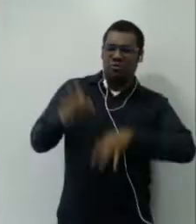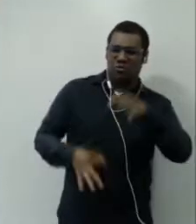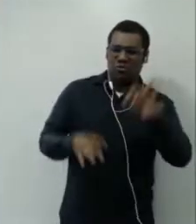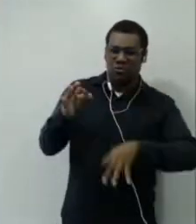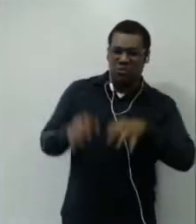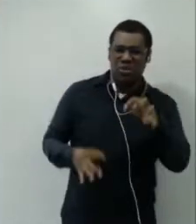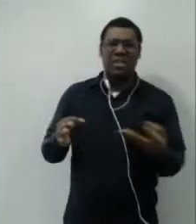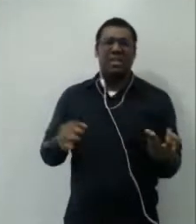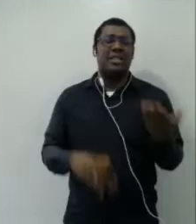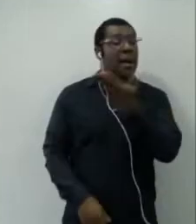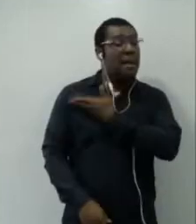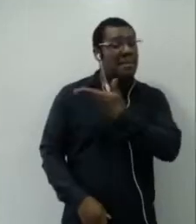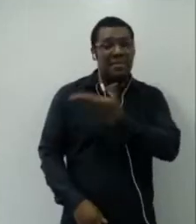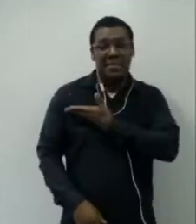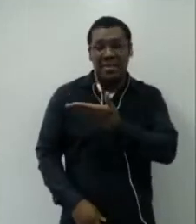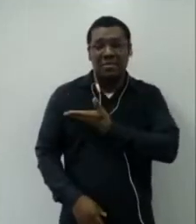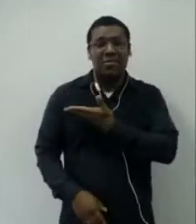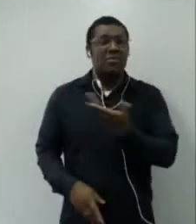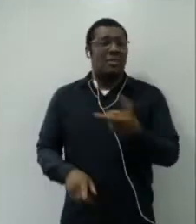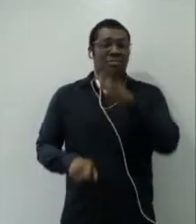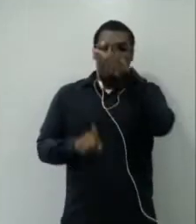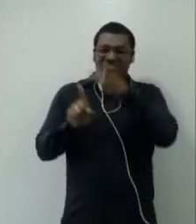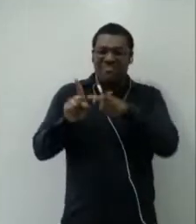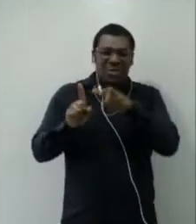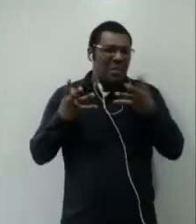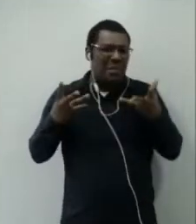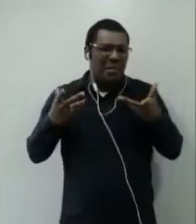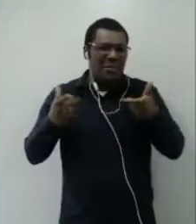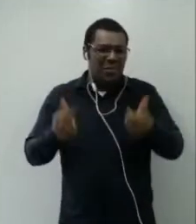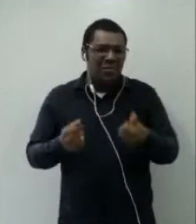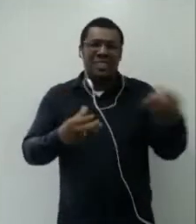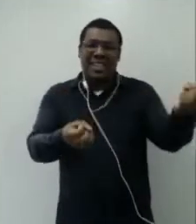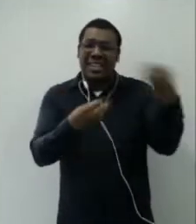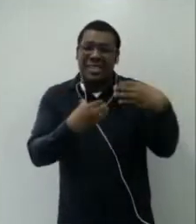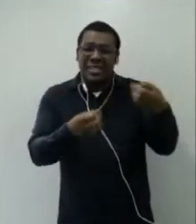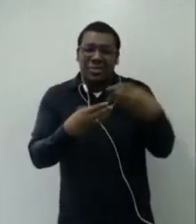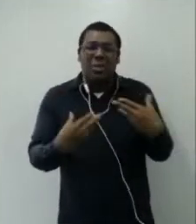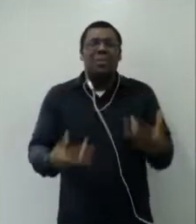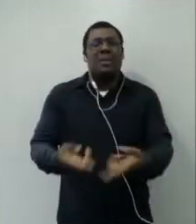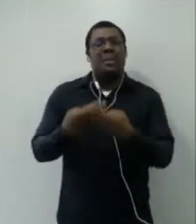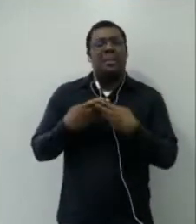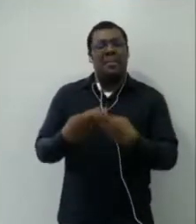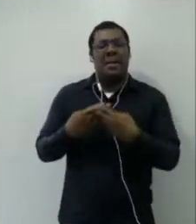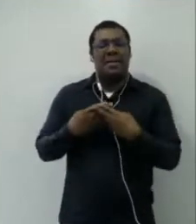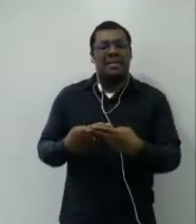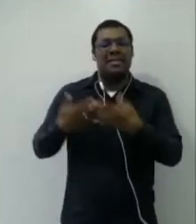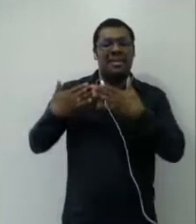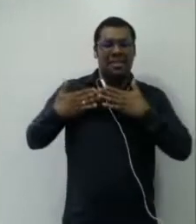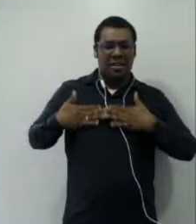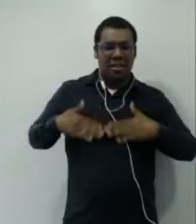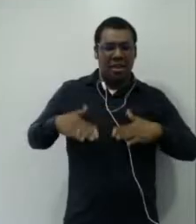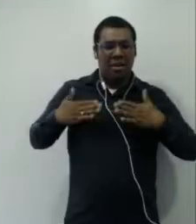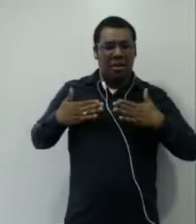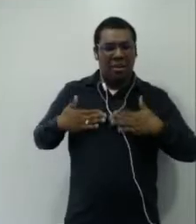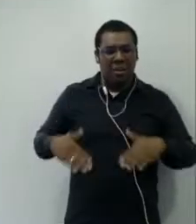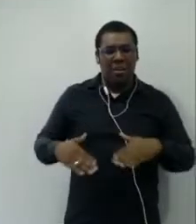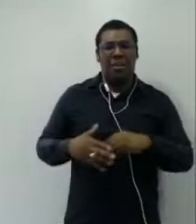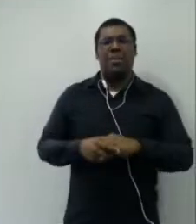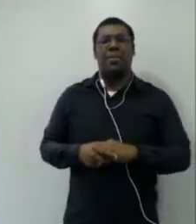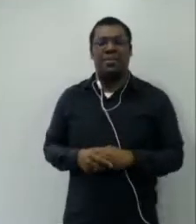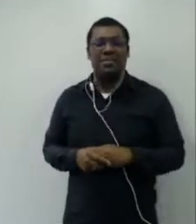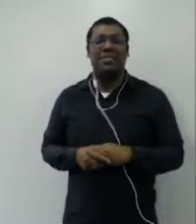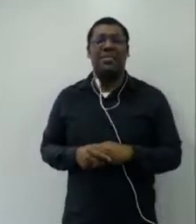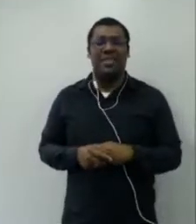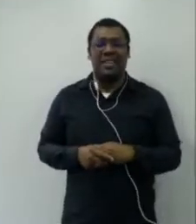colega, o homem que nos ensinou o que é serenidade, nos ensinou a cada dia, nós vivemos esse último momento difícil da vida dele bem